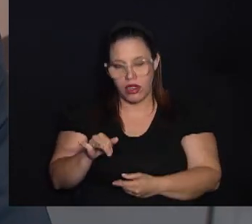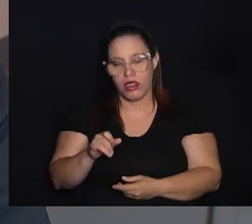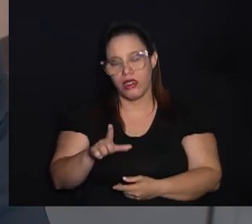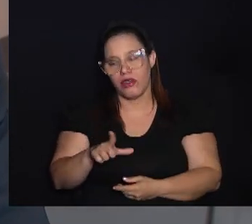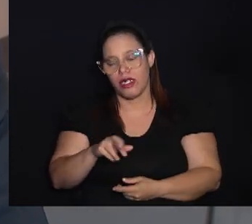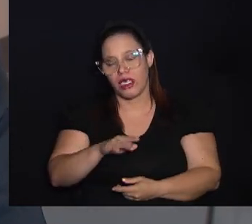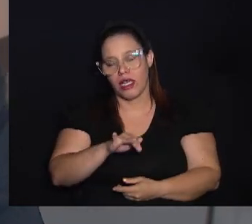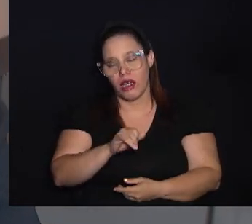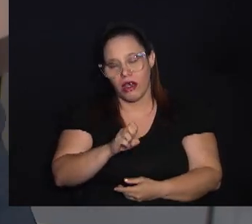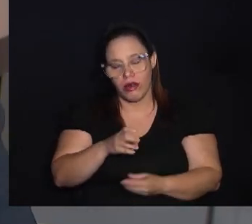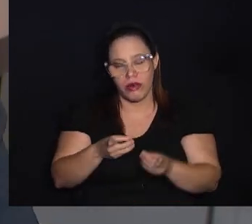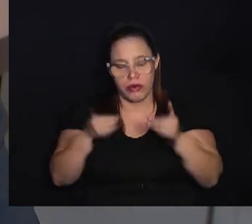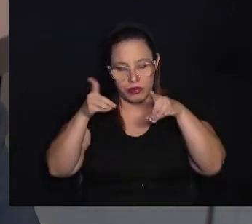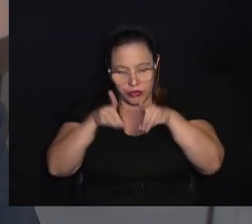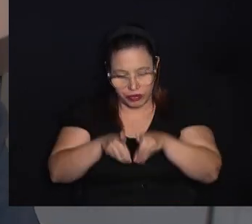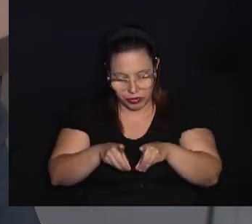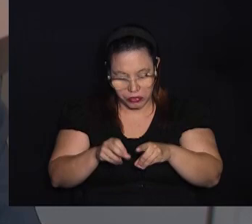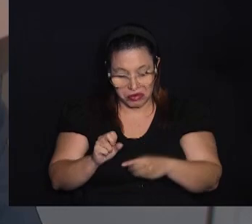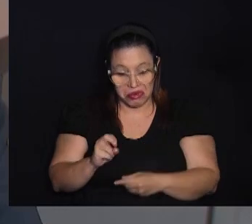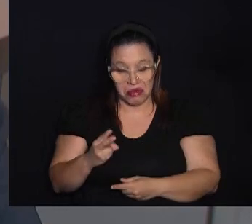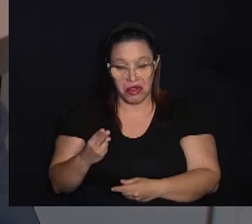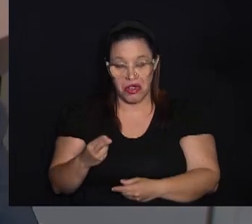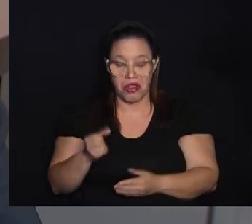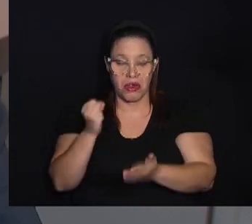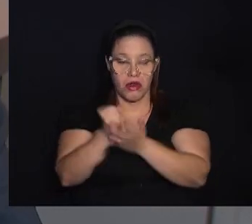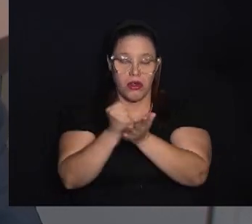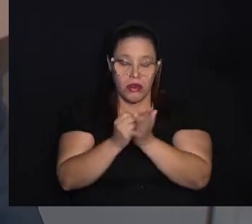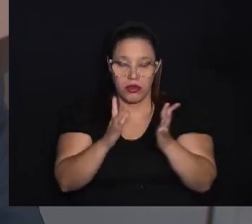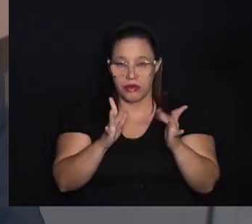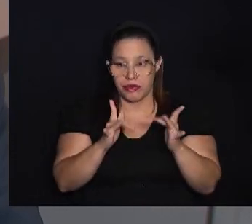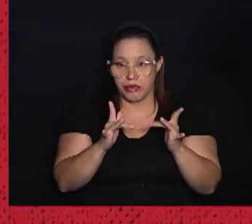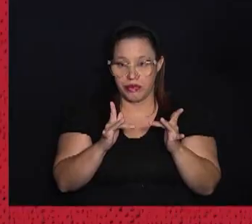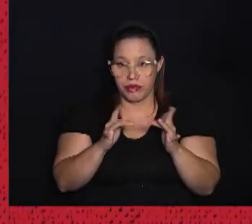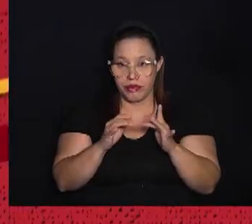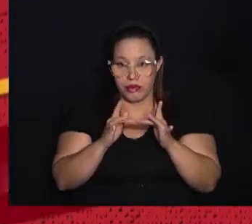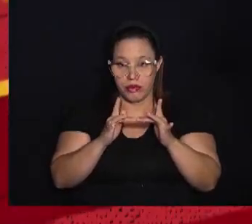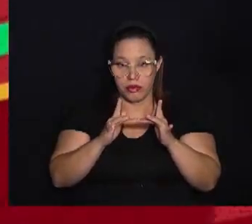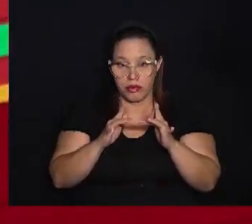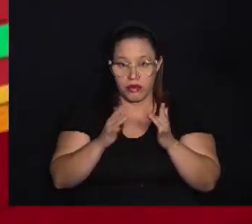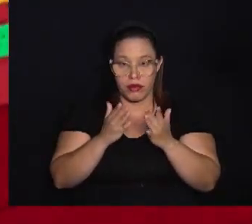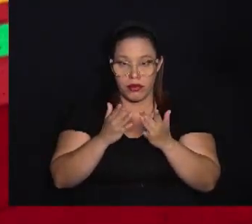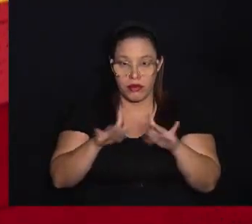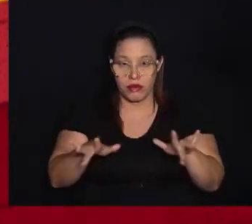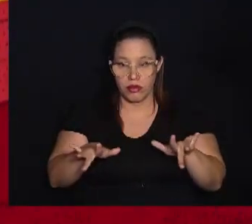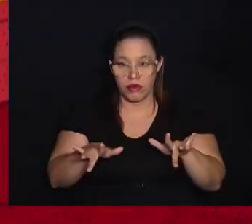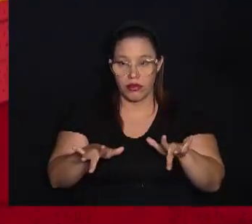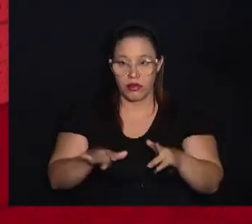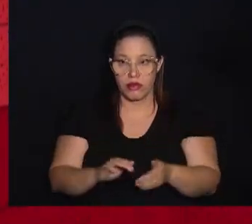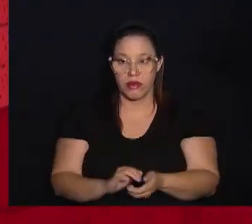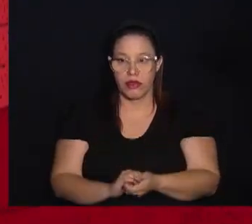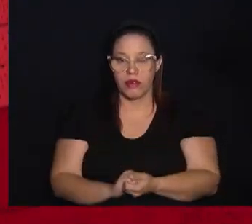quanto o divórcio, ou mesmo o contrato de namoro e sua dissolução.